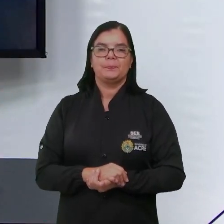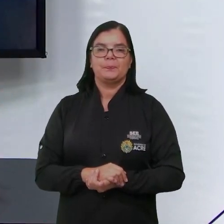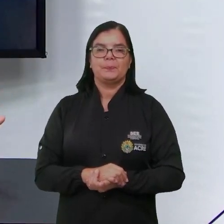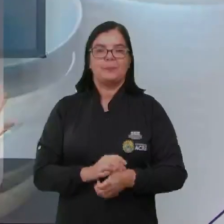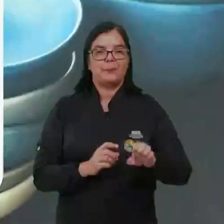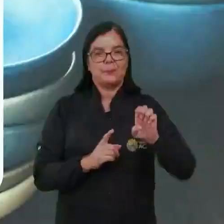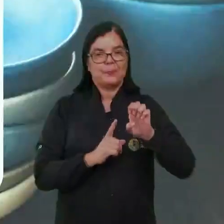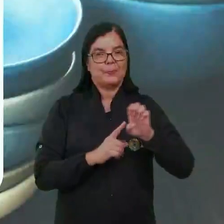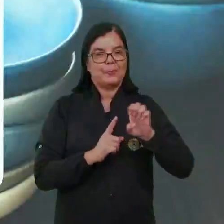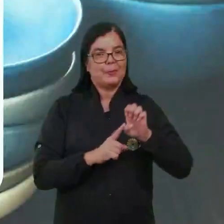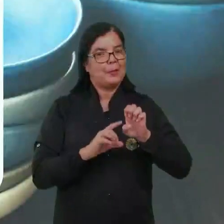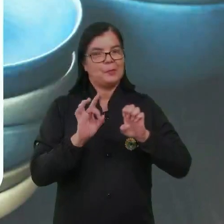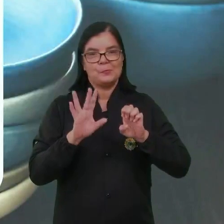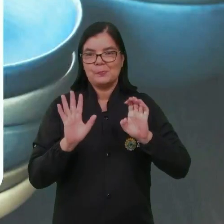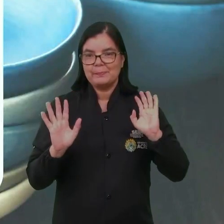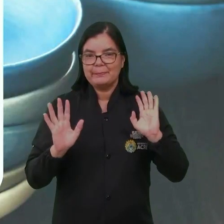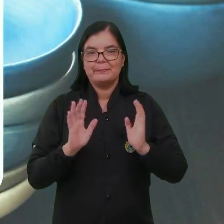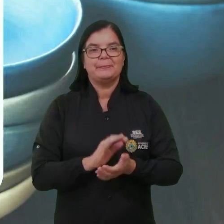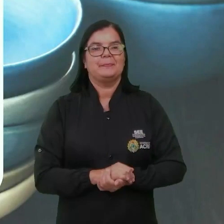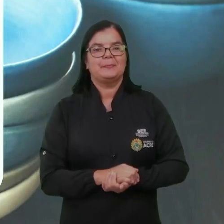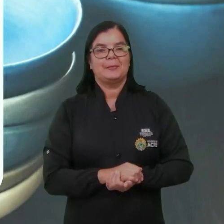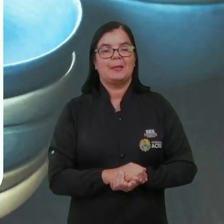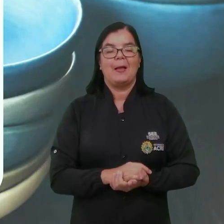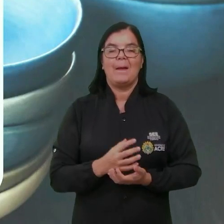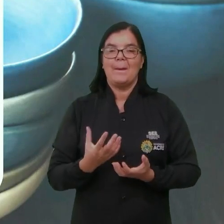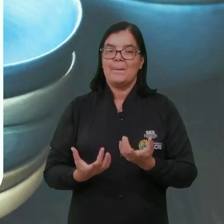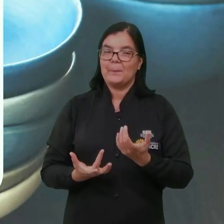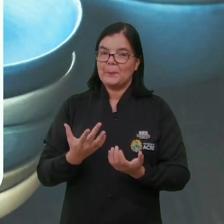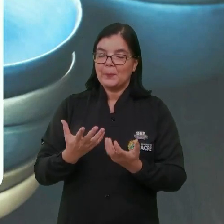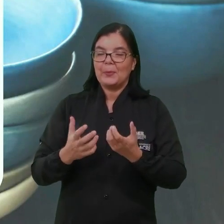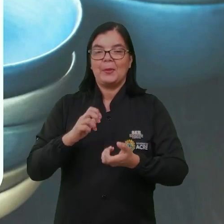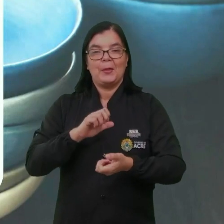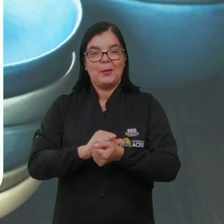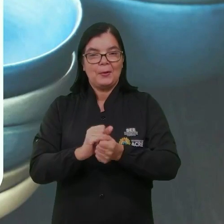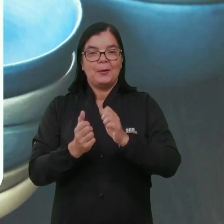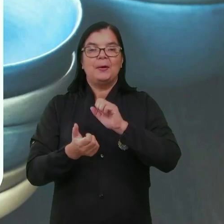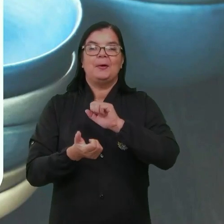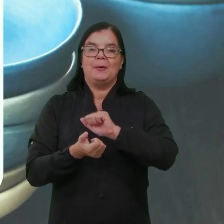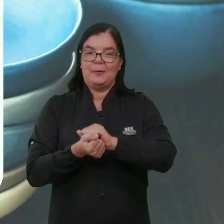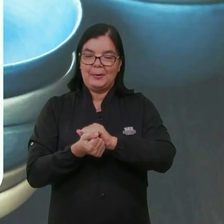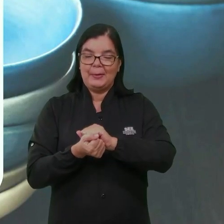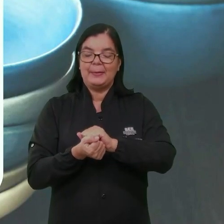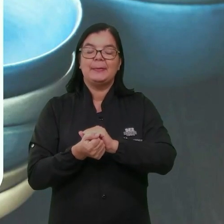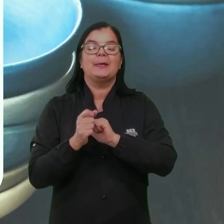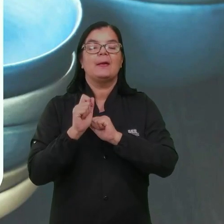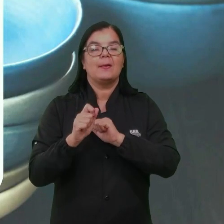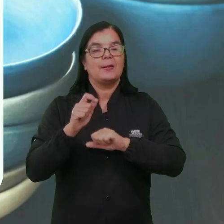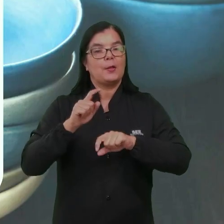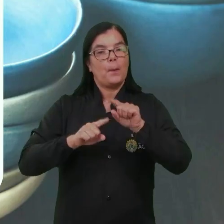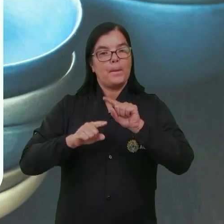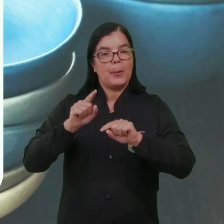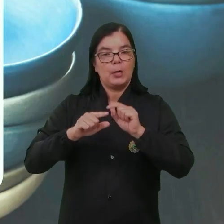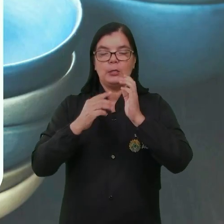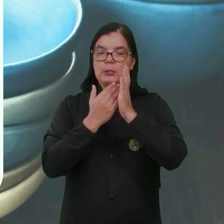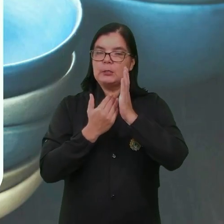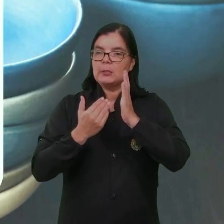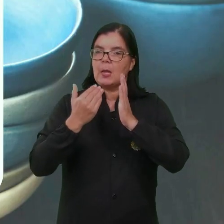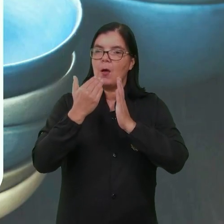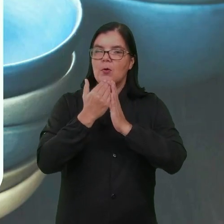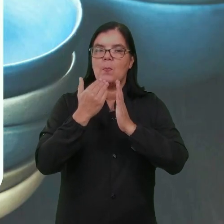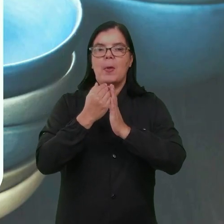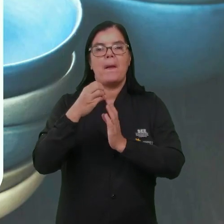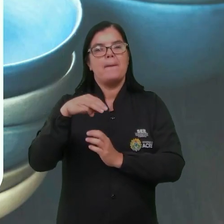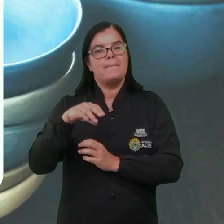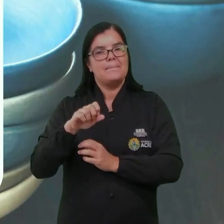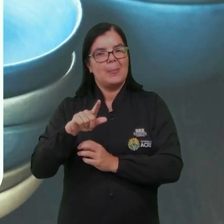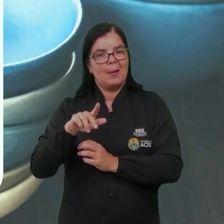aqui a eixo, que só falta ela, hein, gente? Precisa encontrar aí a alternativa incorreta. Cerâmicas são materiais